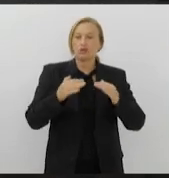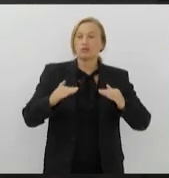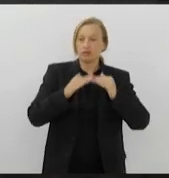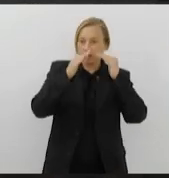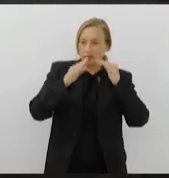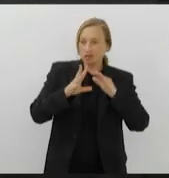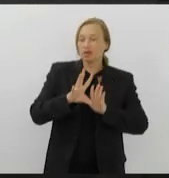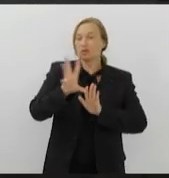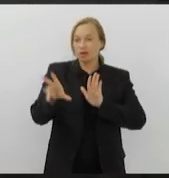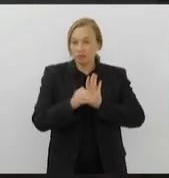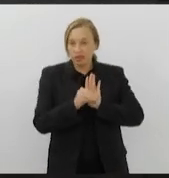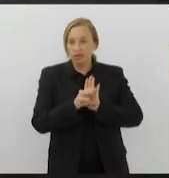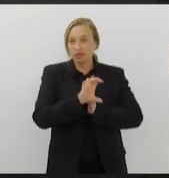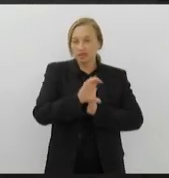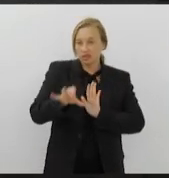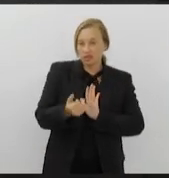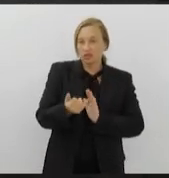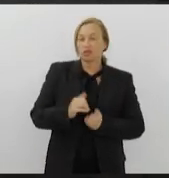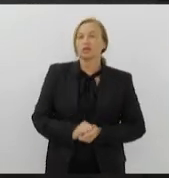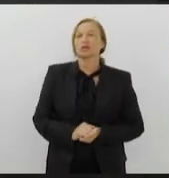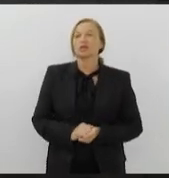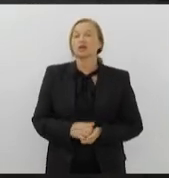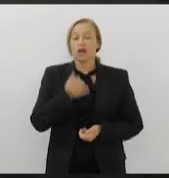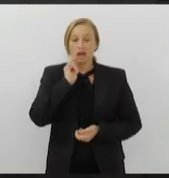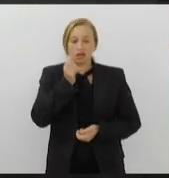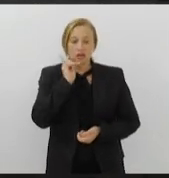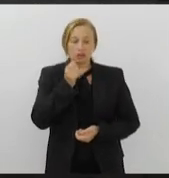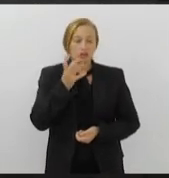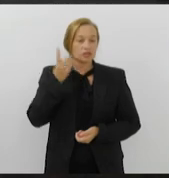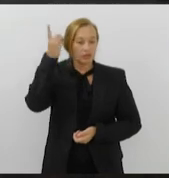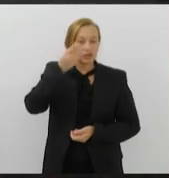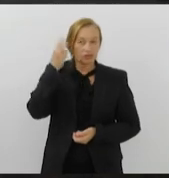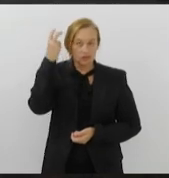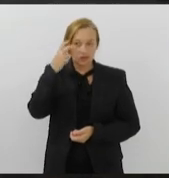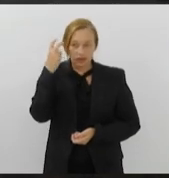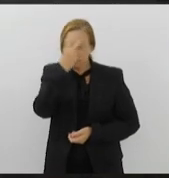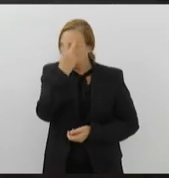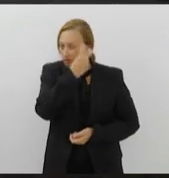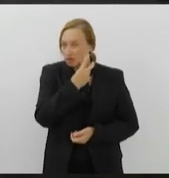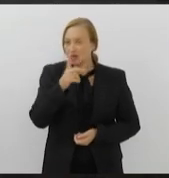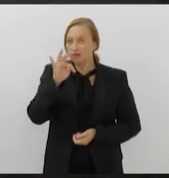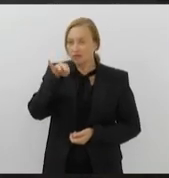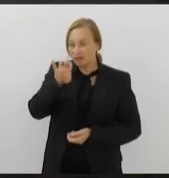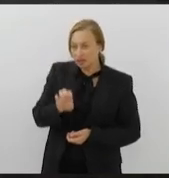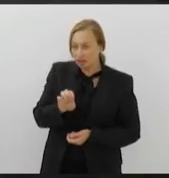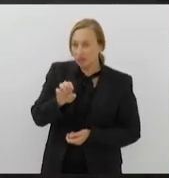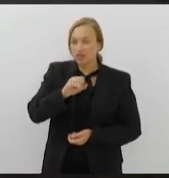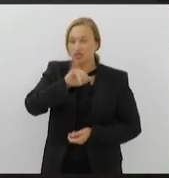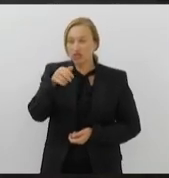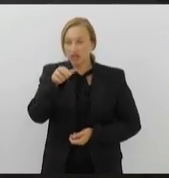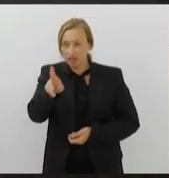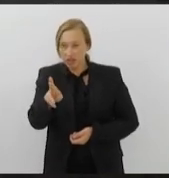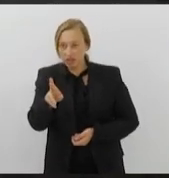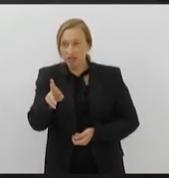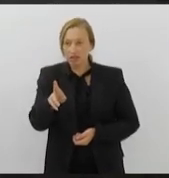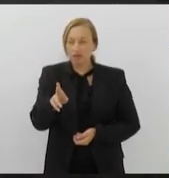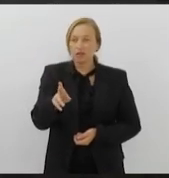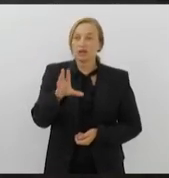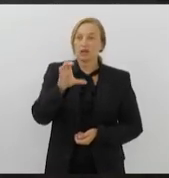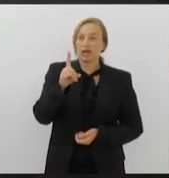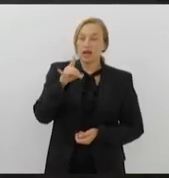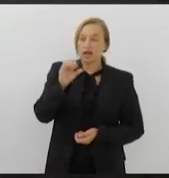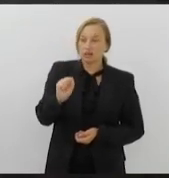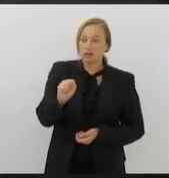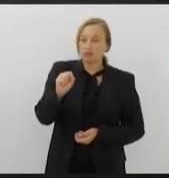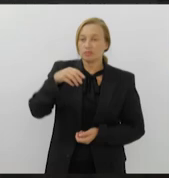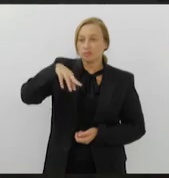favorável com a emenda da CCJ. Presidente. Relatores, deputados Verônica Lima, Felipe Soares, Jali Oliveira e Carlos